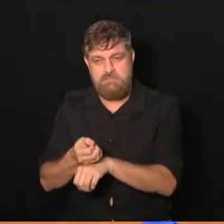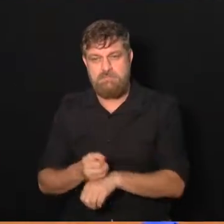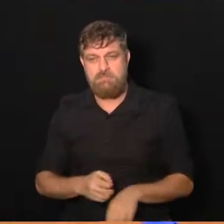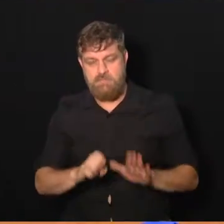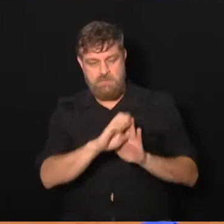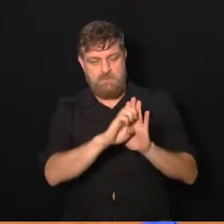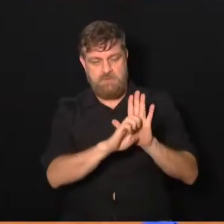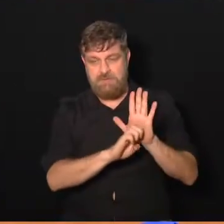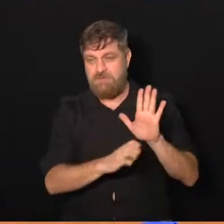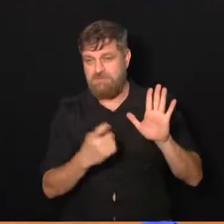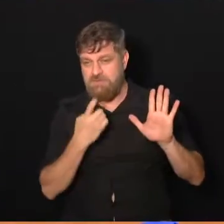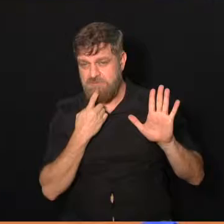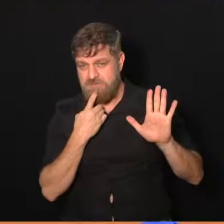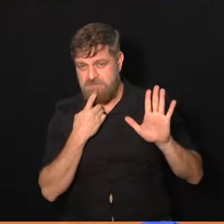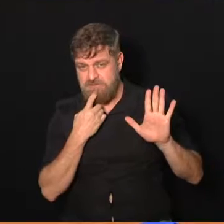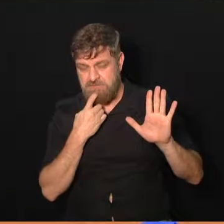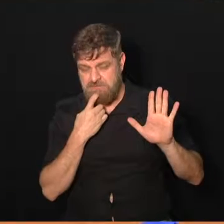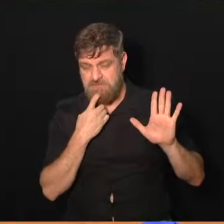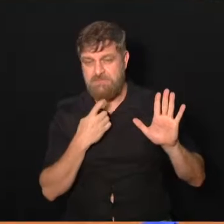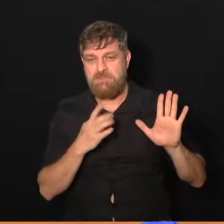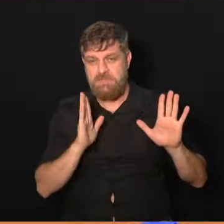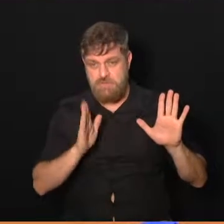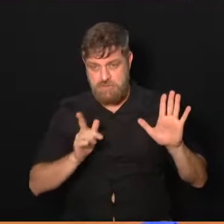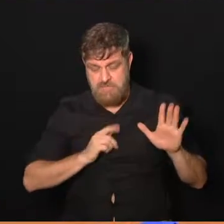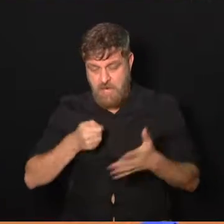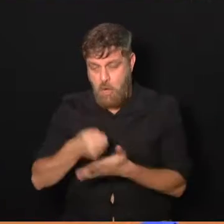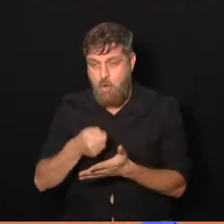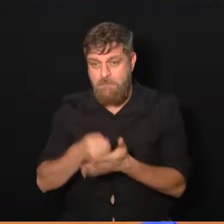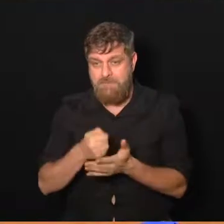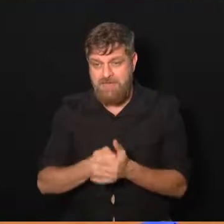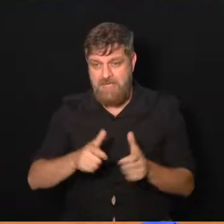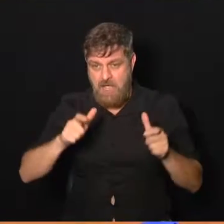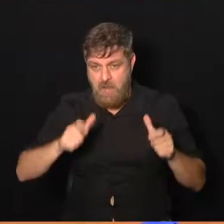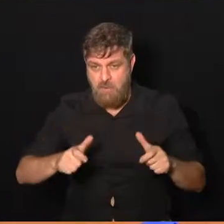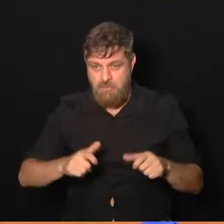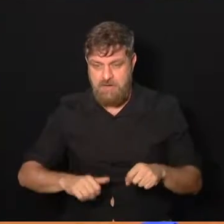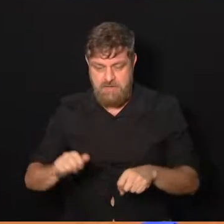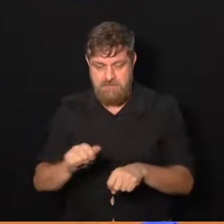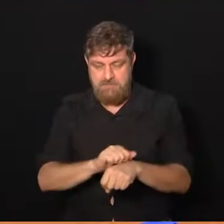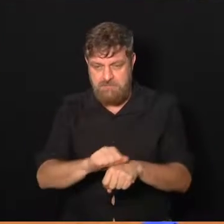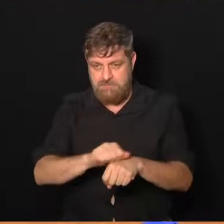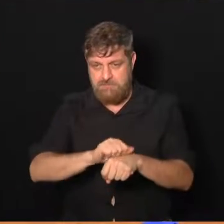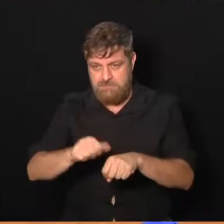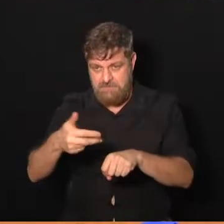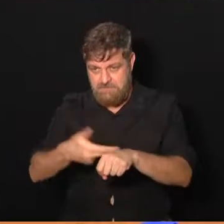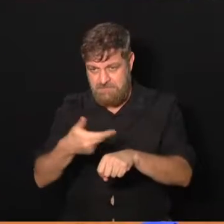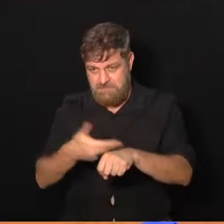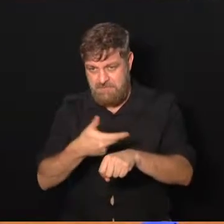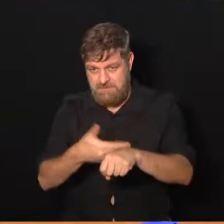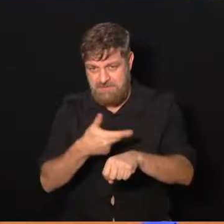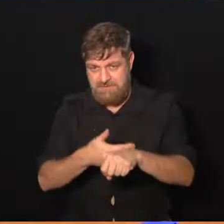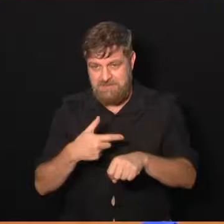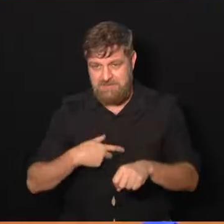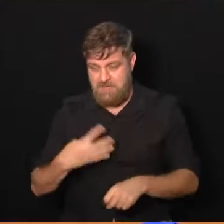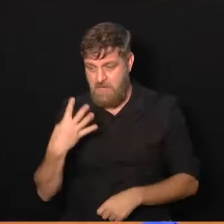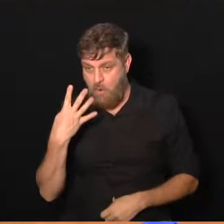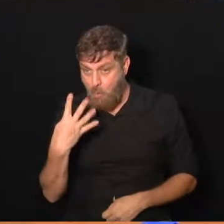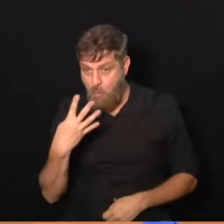dos Animais de Campinas, já se exige que os pet shops, o banho e tosa, ele tenha 4 câmeras